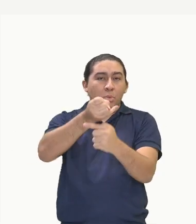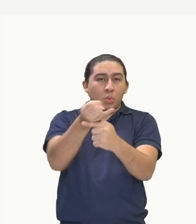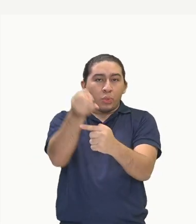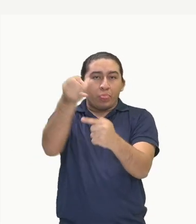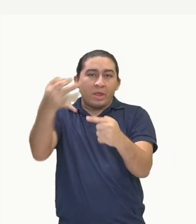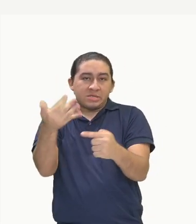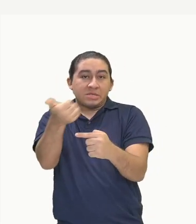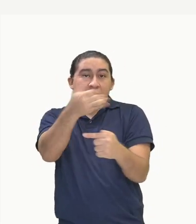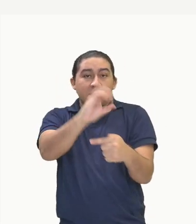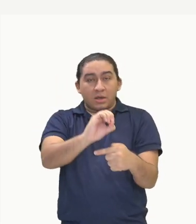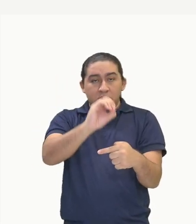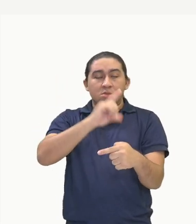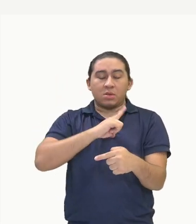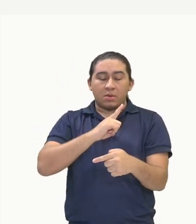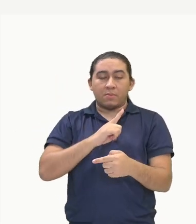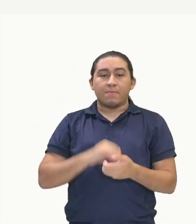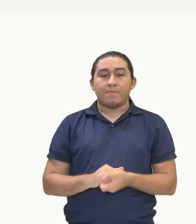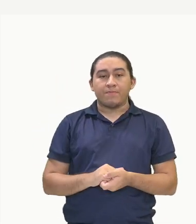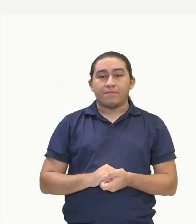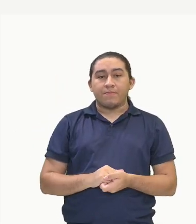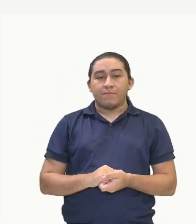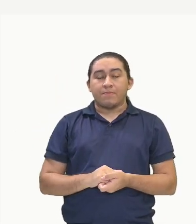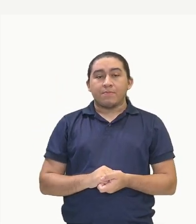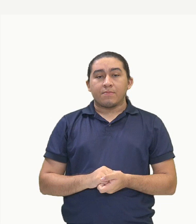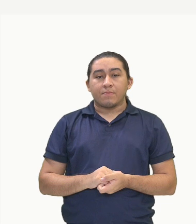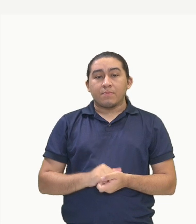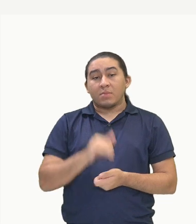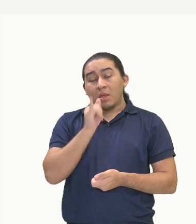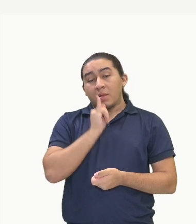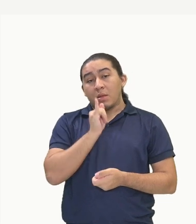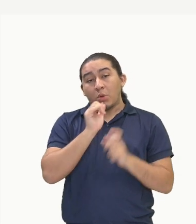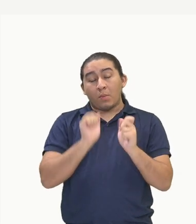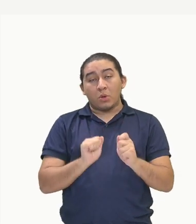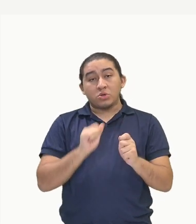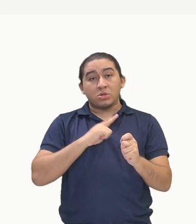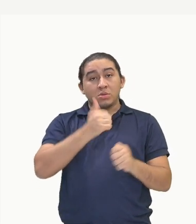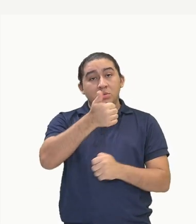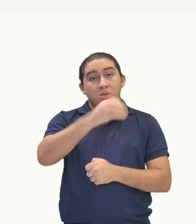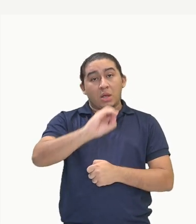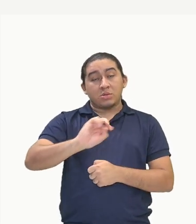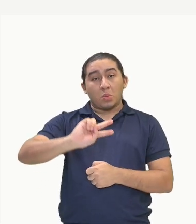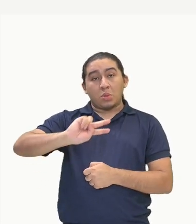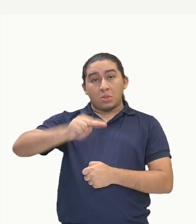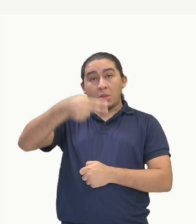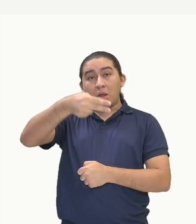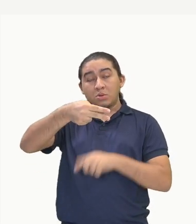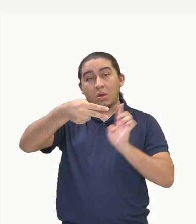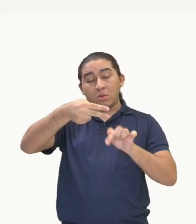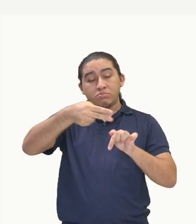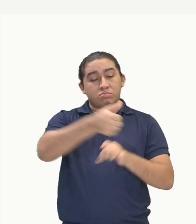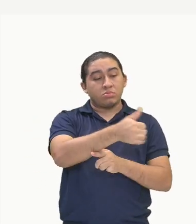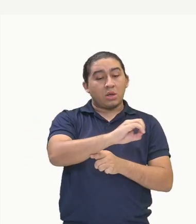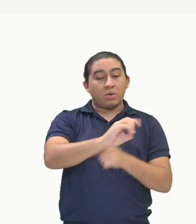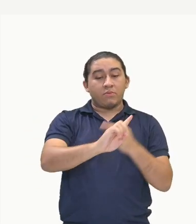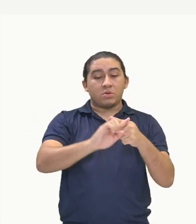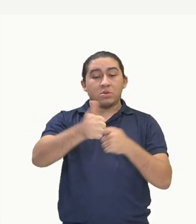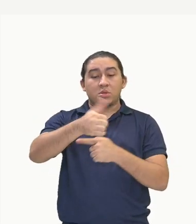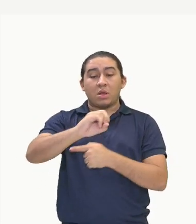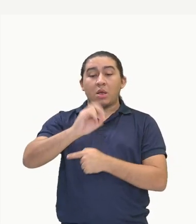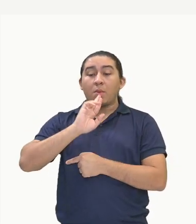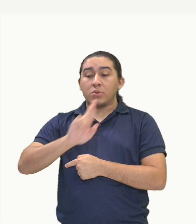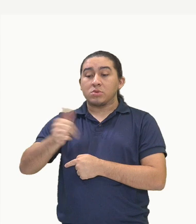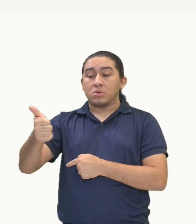ser 10, que é 10 elevado a 1, 10 ao quadrado, quanto que é 10 ao quadrado? 10 vezes 10, 100. 10